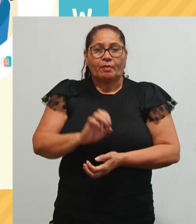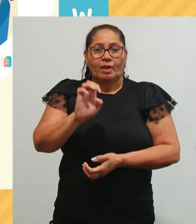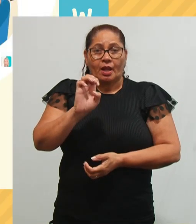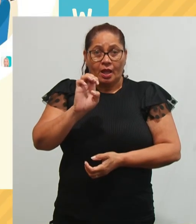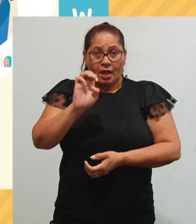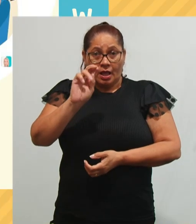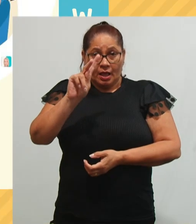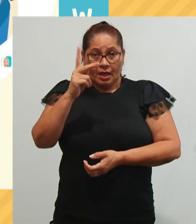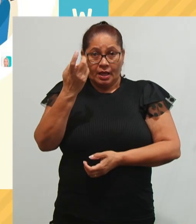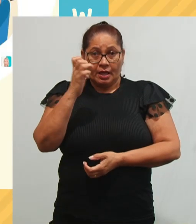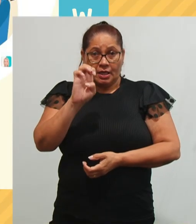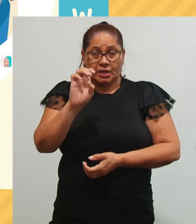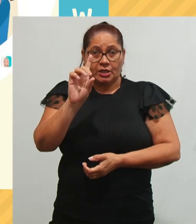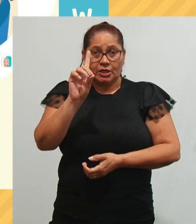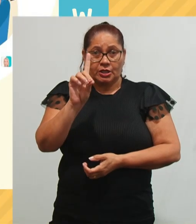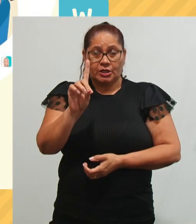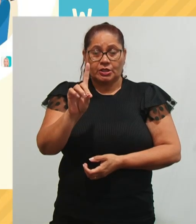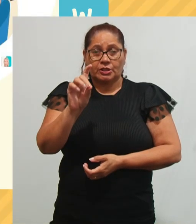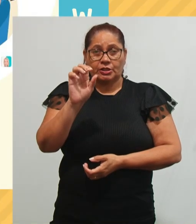e não